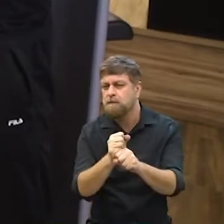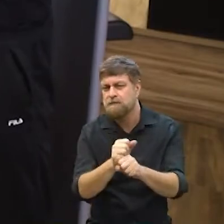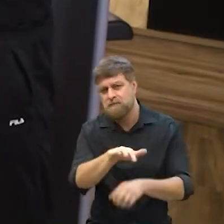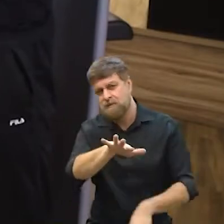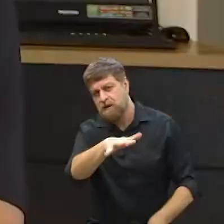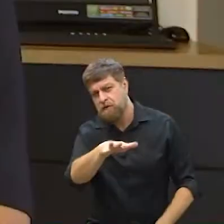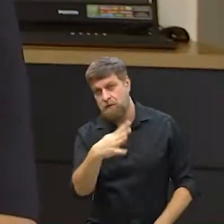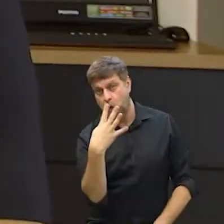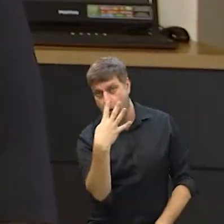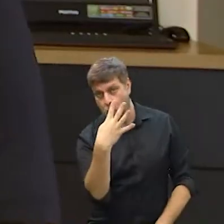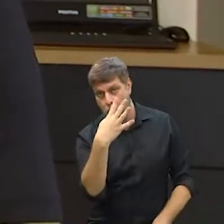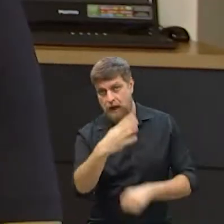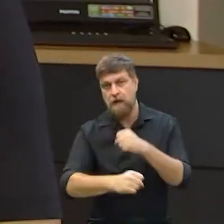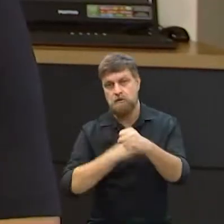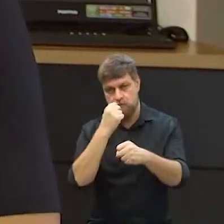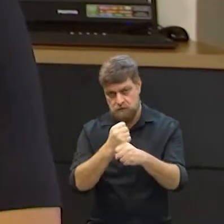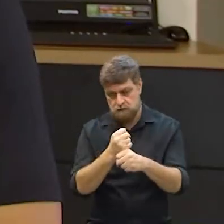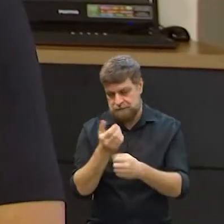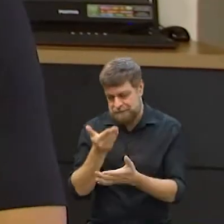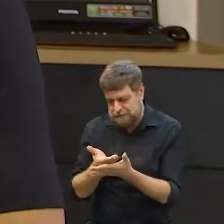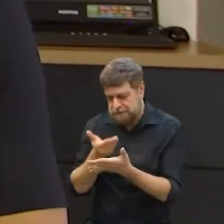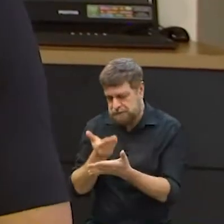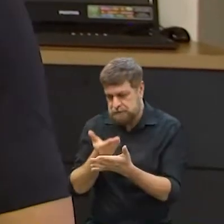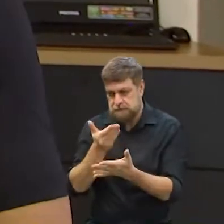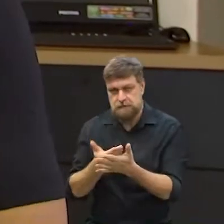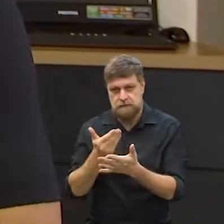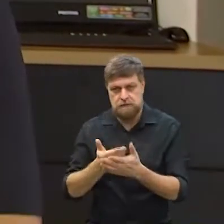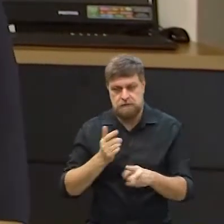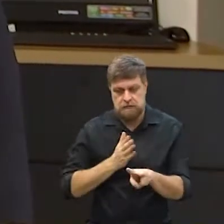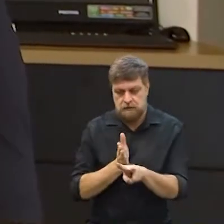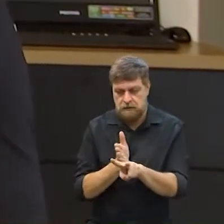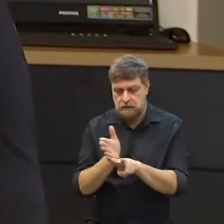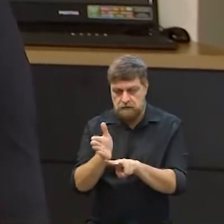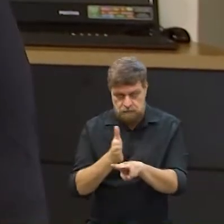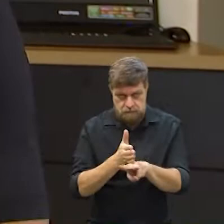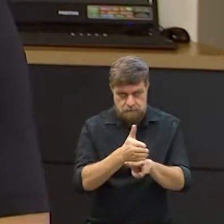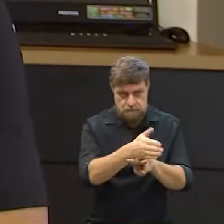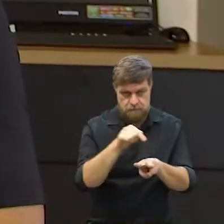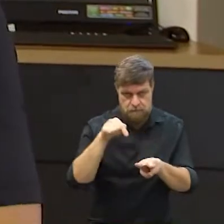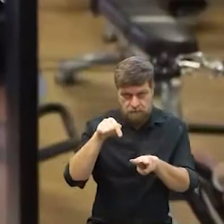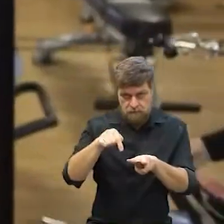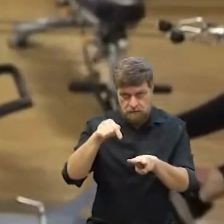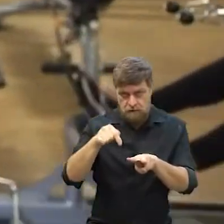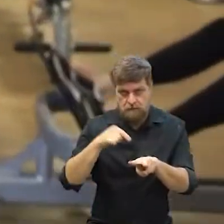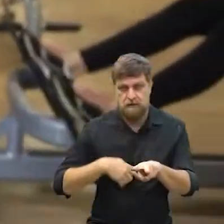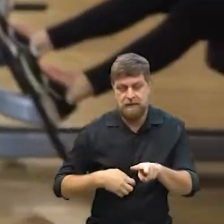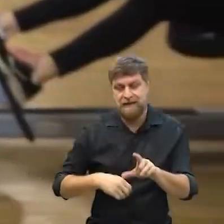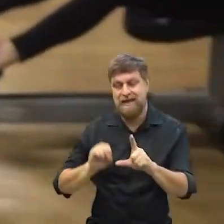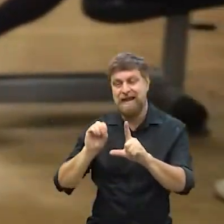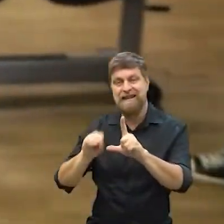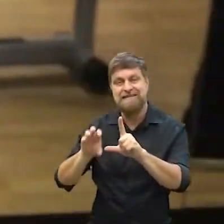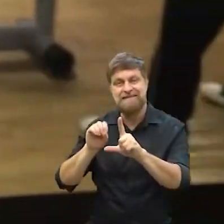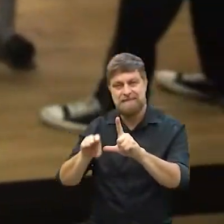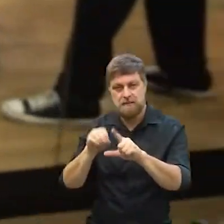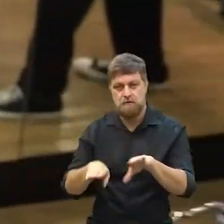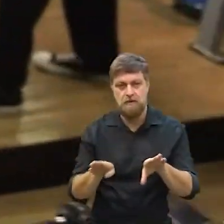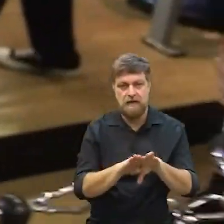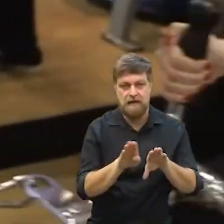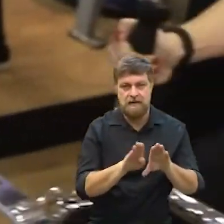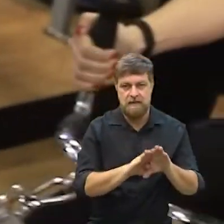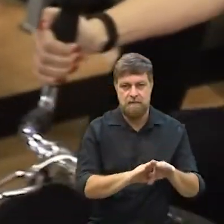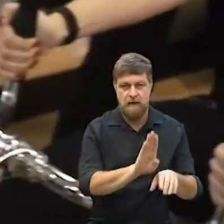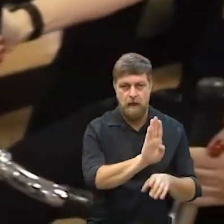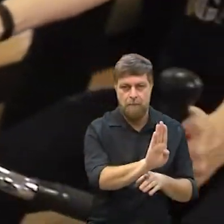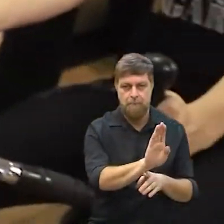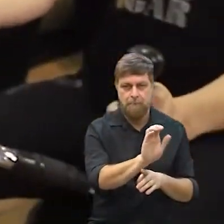tempo? Aproximadamente 4 anos, né? Então, hoje a gente tem 2 linhas da Faculdade de Educação Física. Nós temos a linha da licenciatura e a linha do